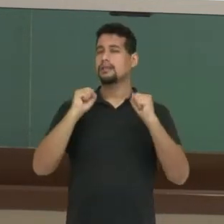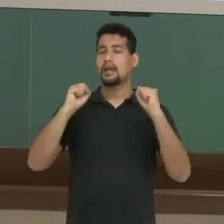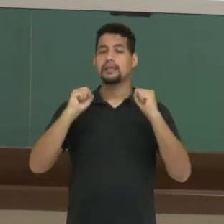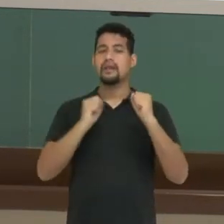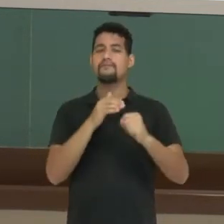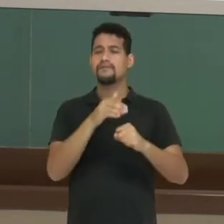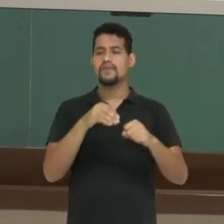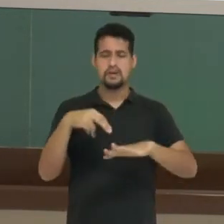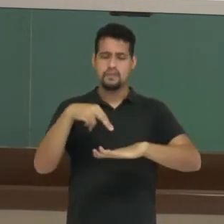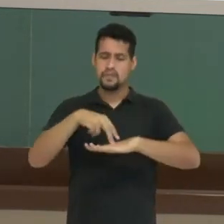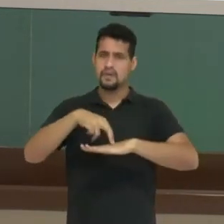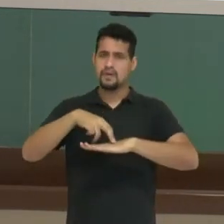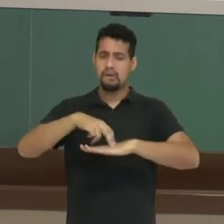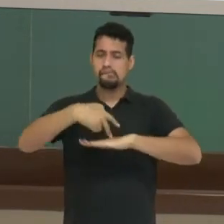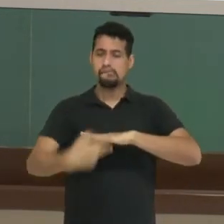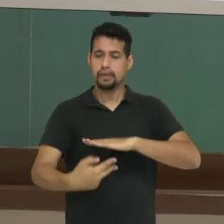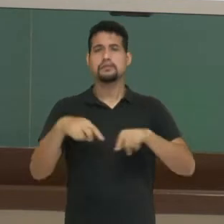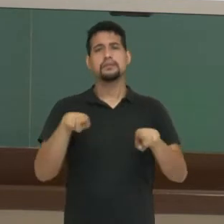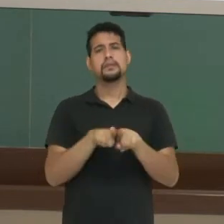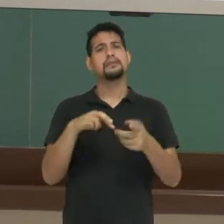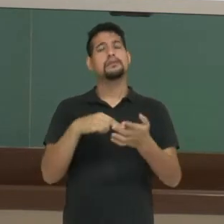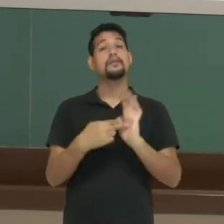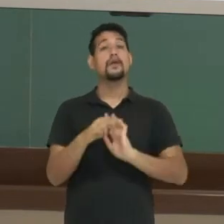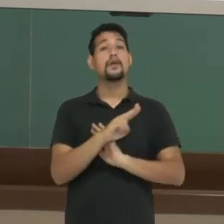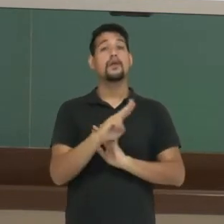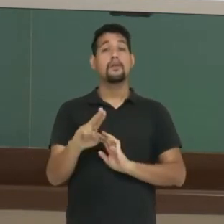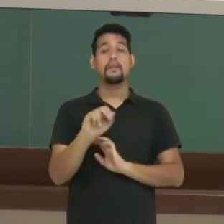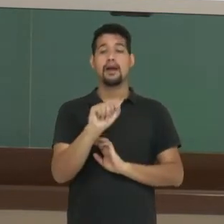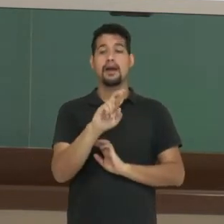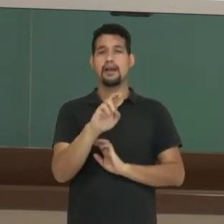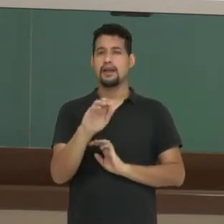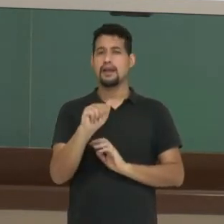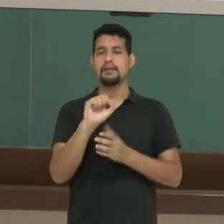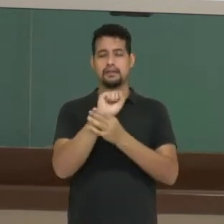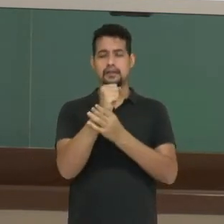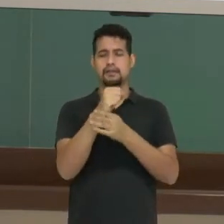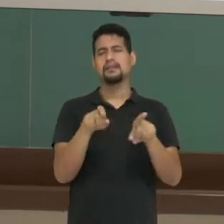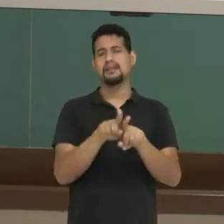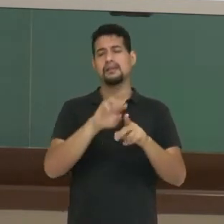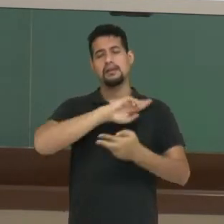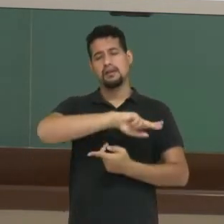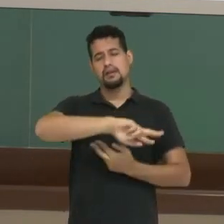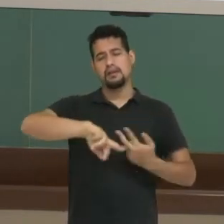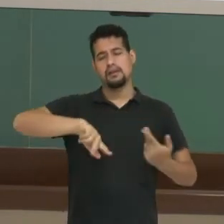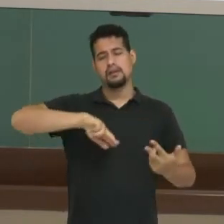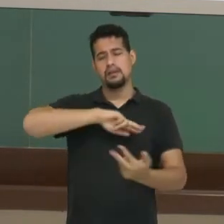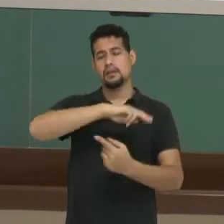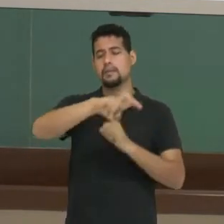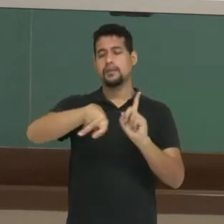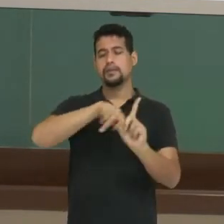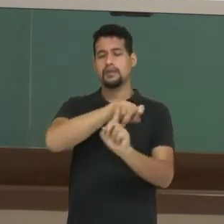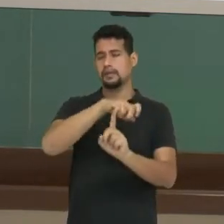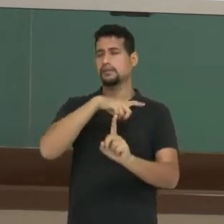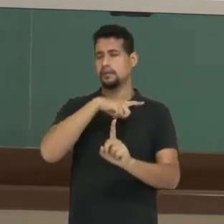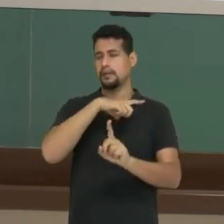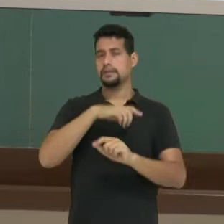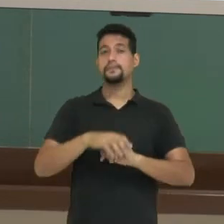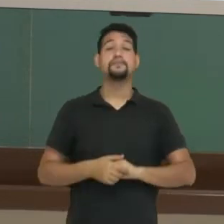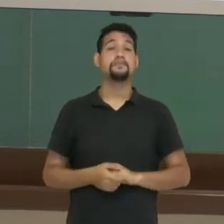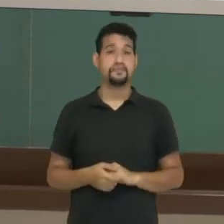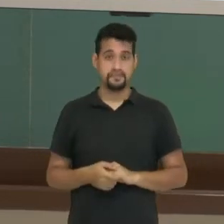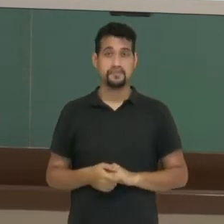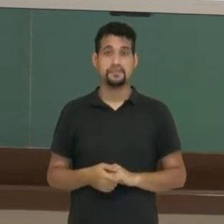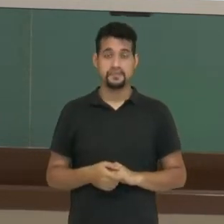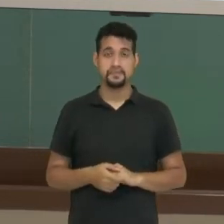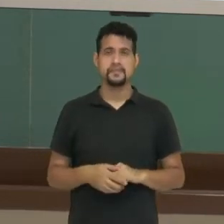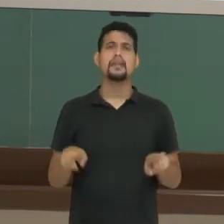do tatame. Então é o que se chama área de segurança, né? Como as demais outras modalidades de lutas. No